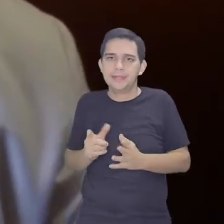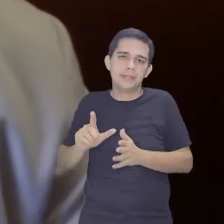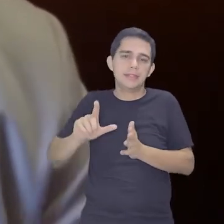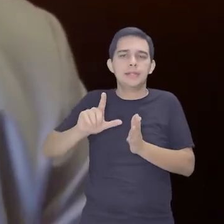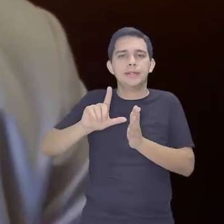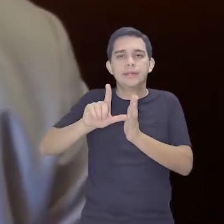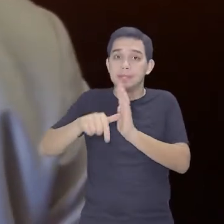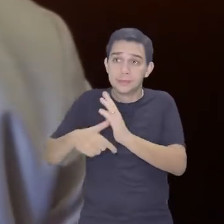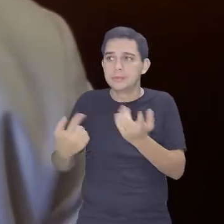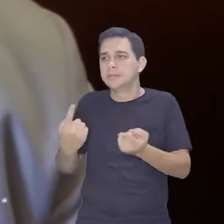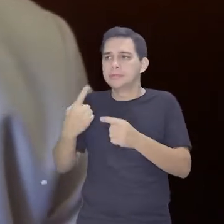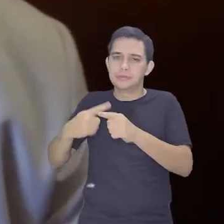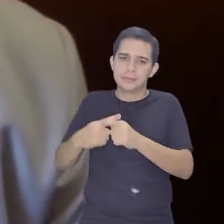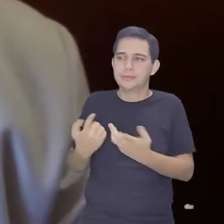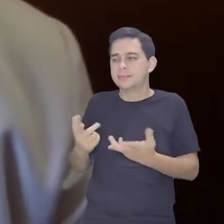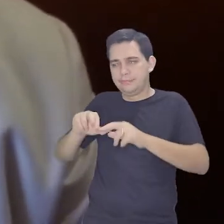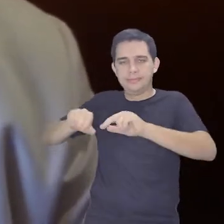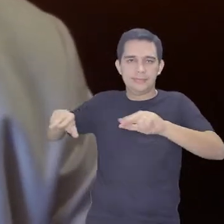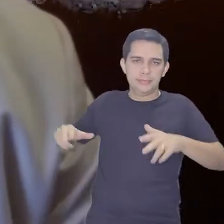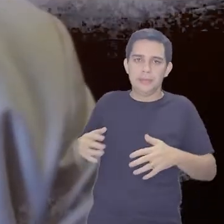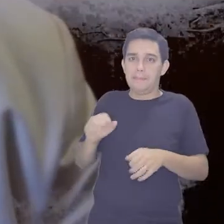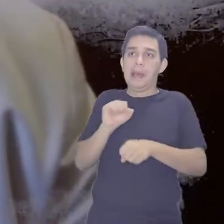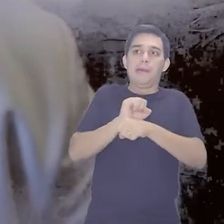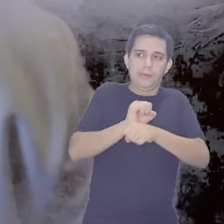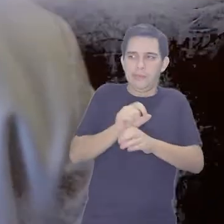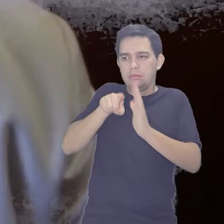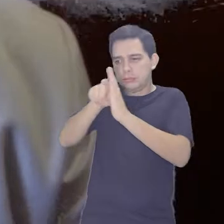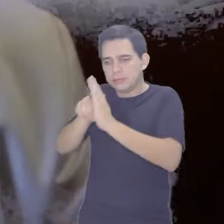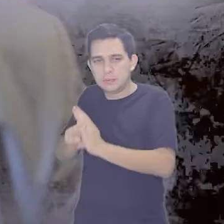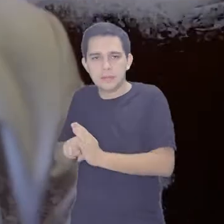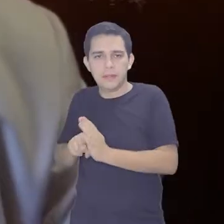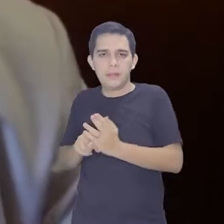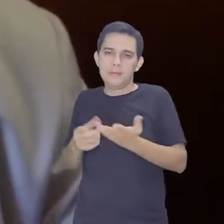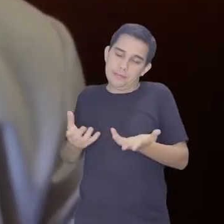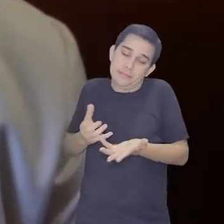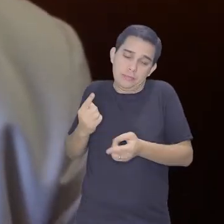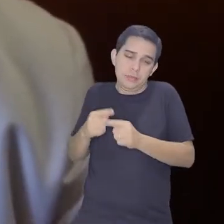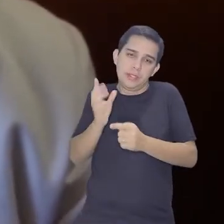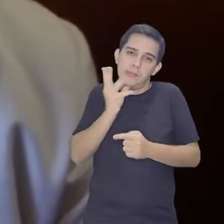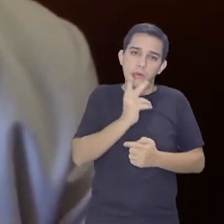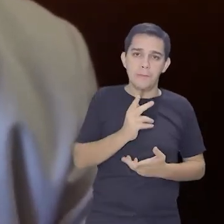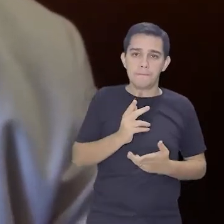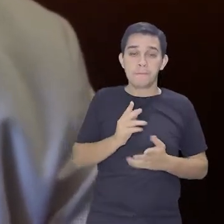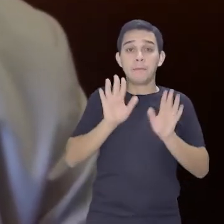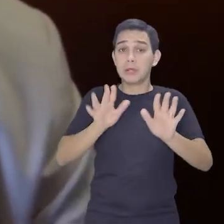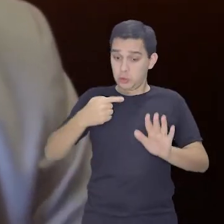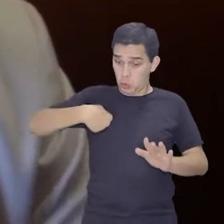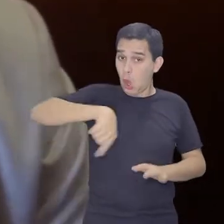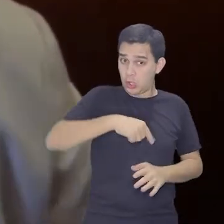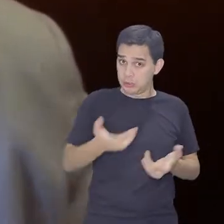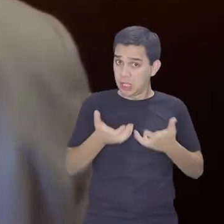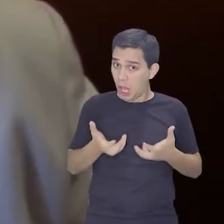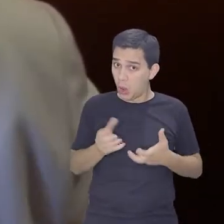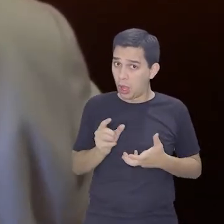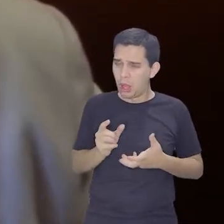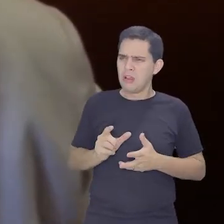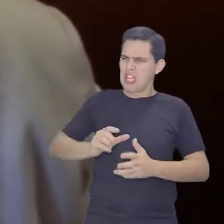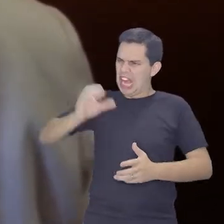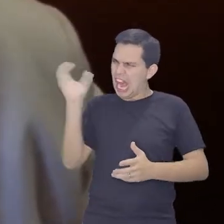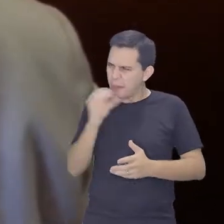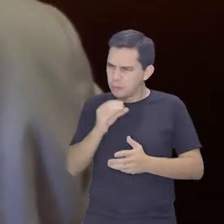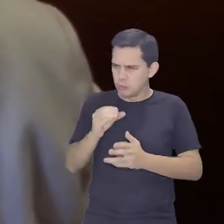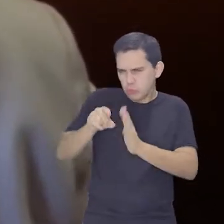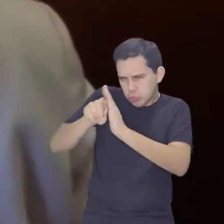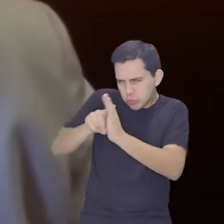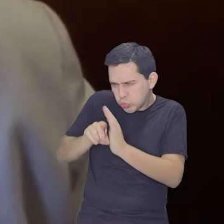rapidamente. Mas o ponto principal não foi produzir um resultado rapidamente, mas produzir um melhor resultado. Bom,